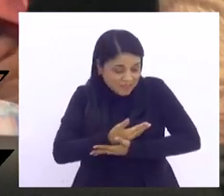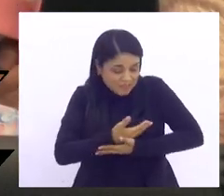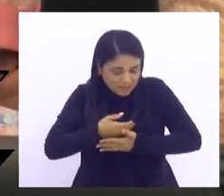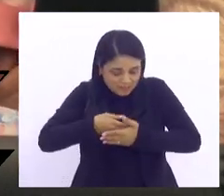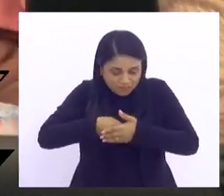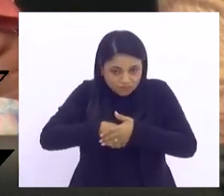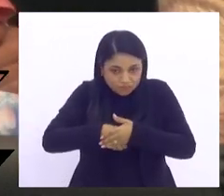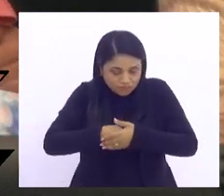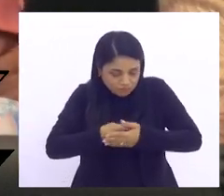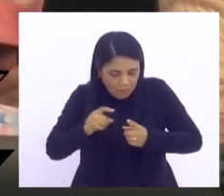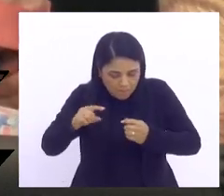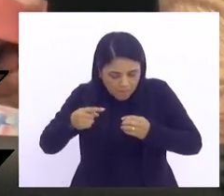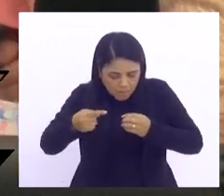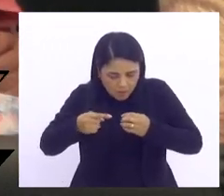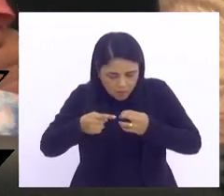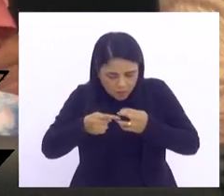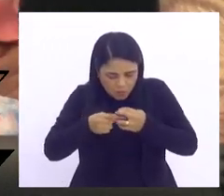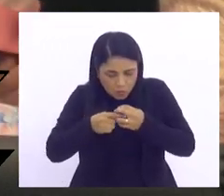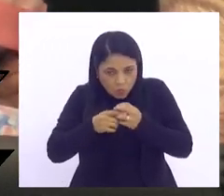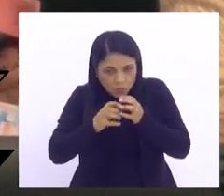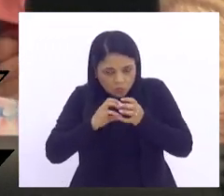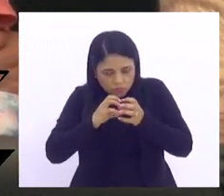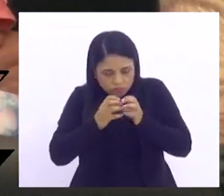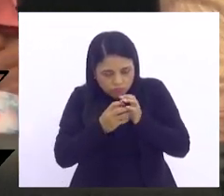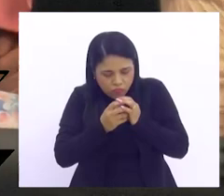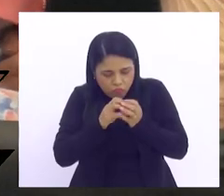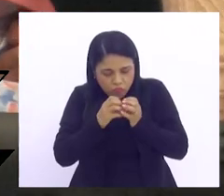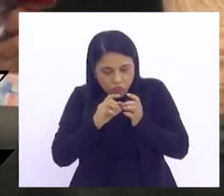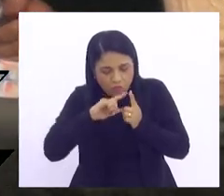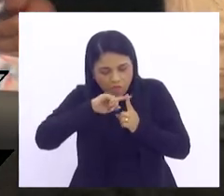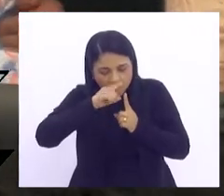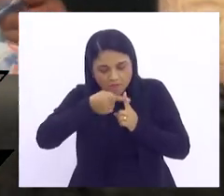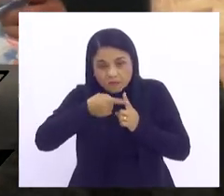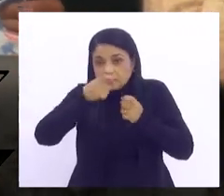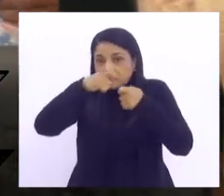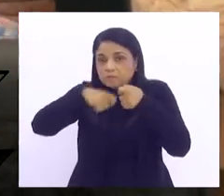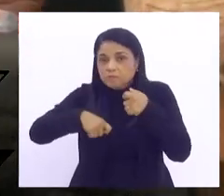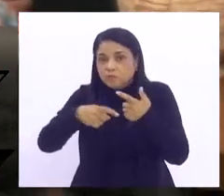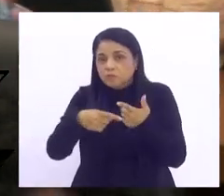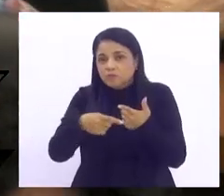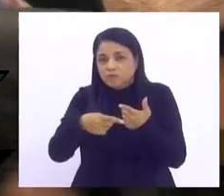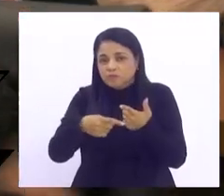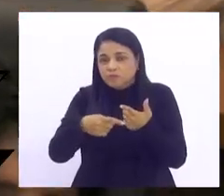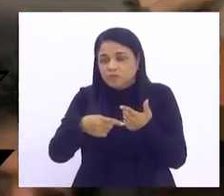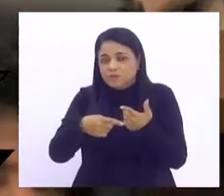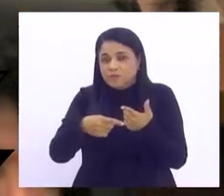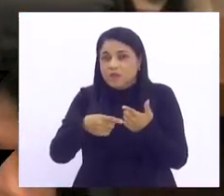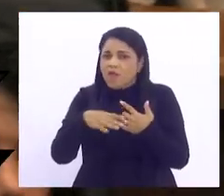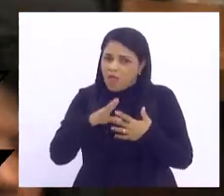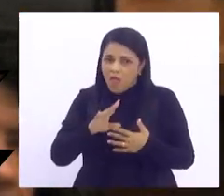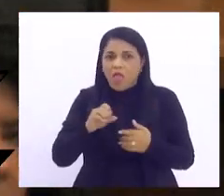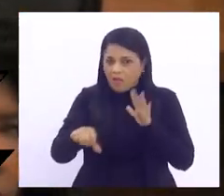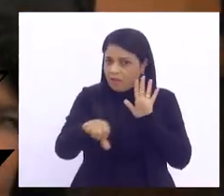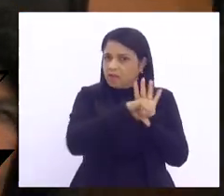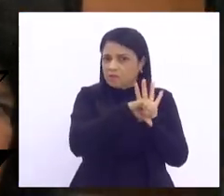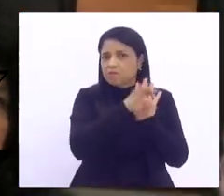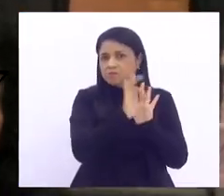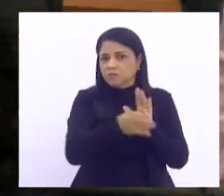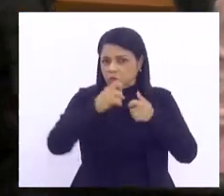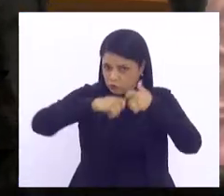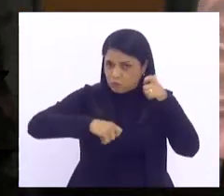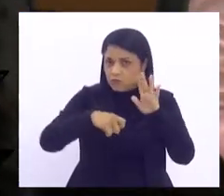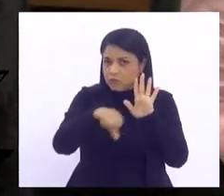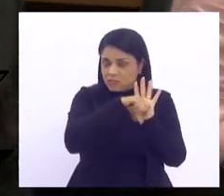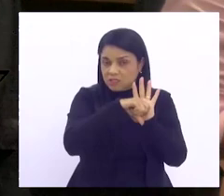concebida numa gravidez resultante de estupro, de fato, estupro é um crime hediondo. Agora, eu ouso dizer que o